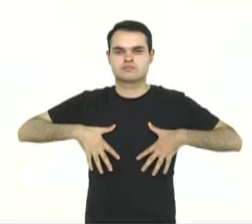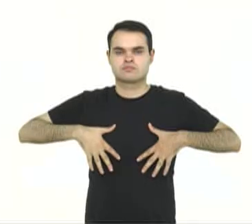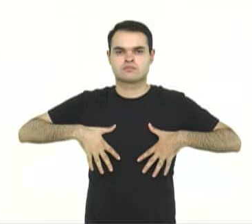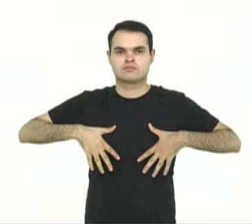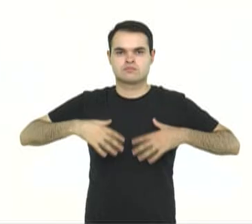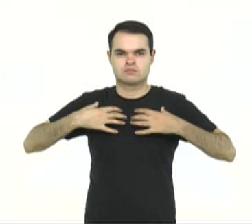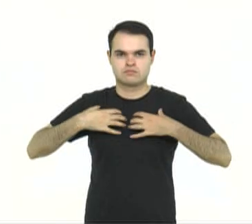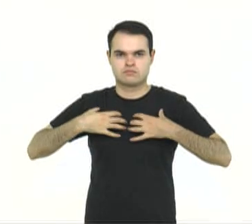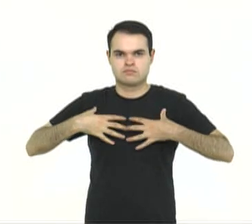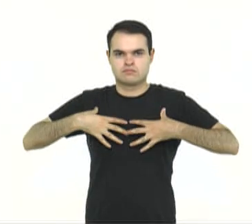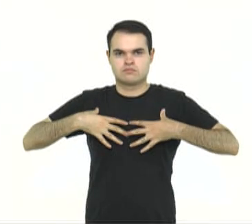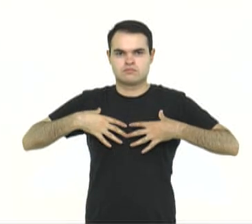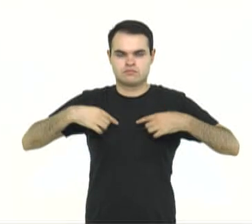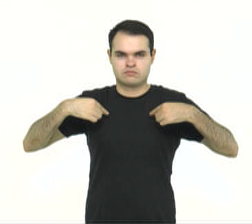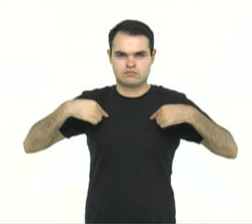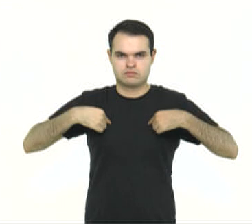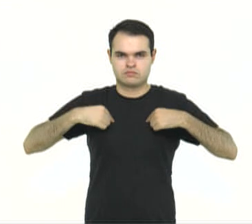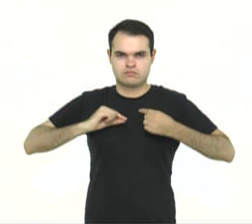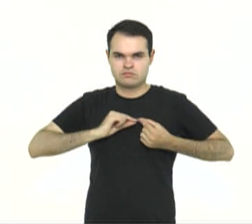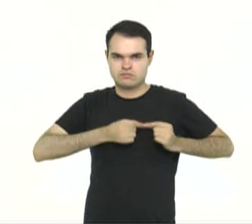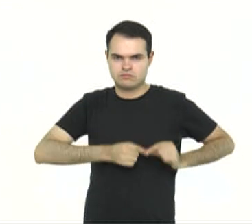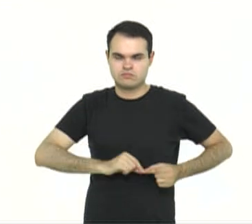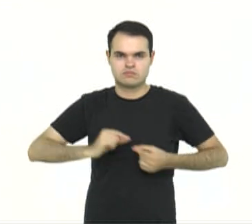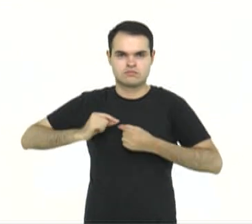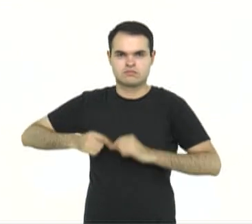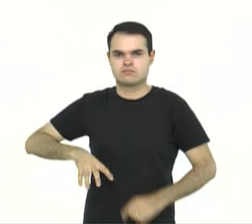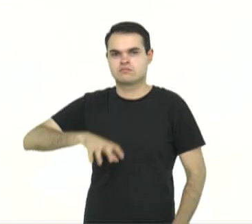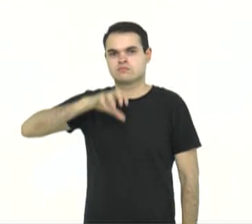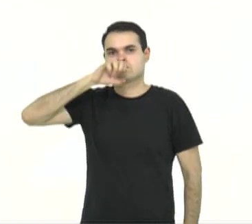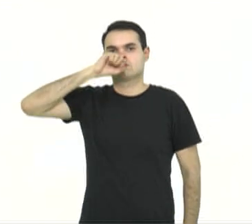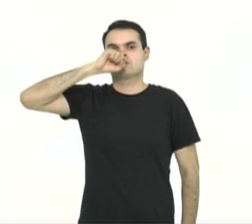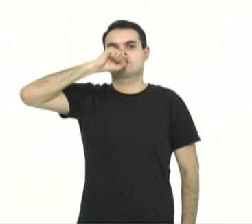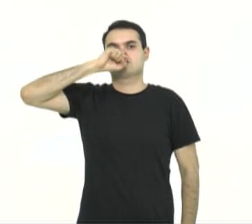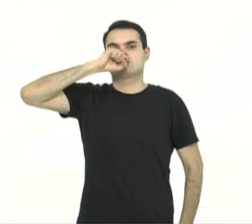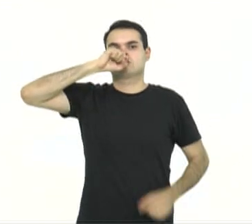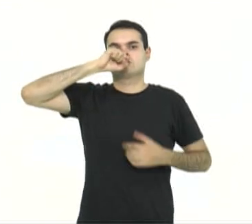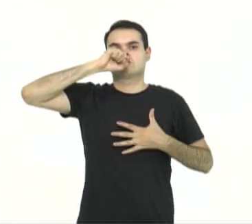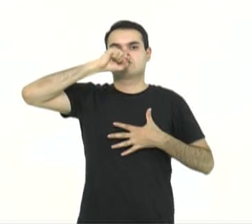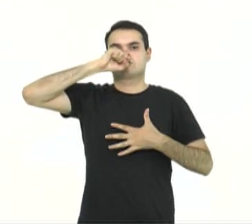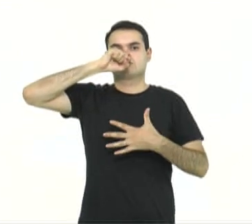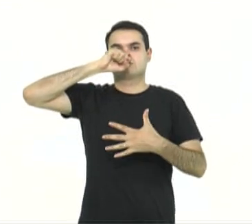chegar pulmões. Então, aqui a gente vê o arzinho entrando e saindo nesse GIF